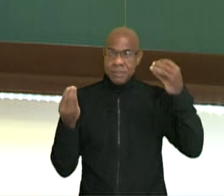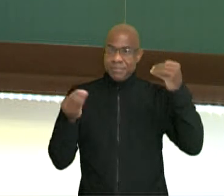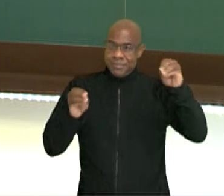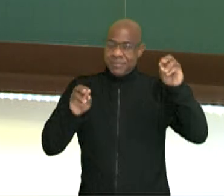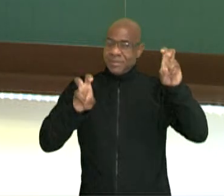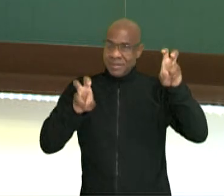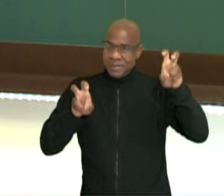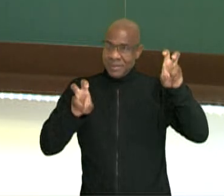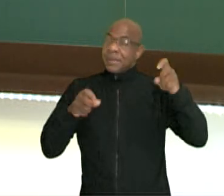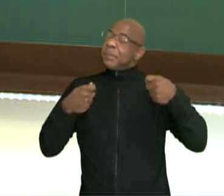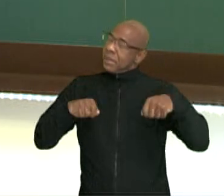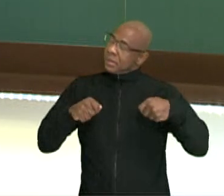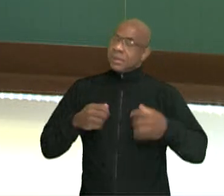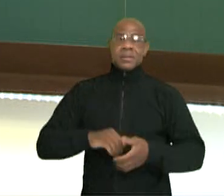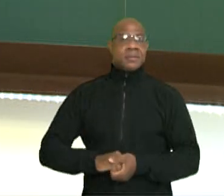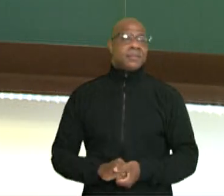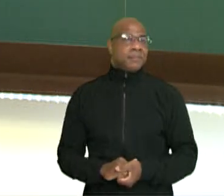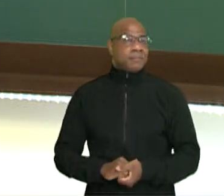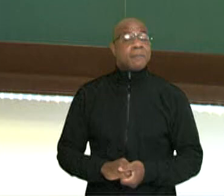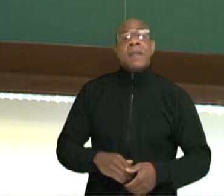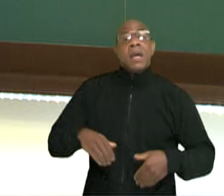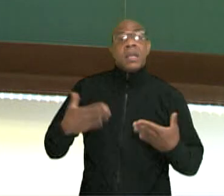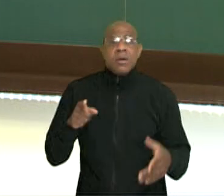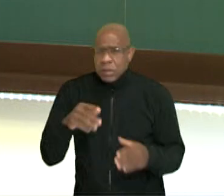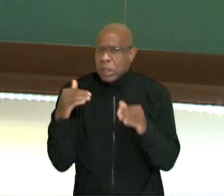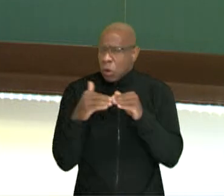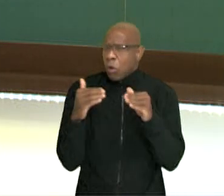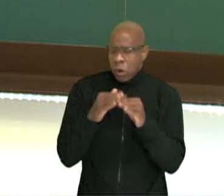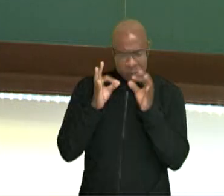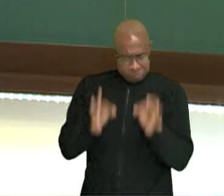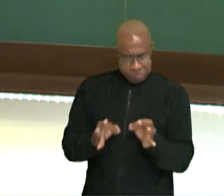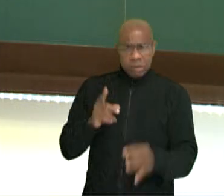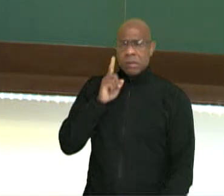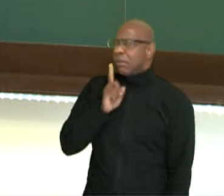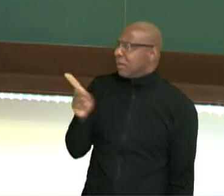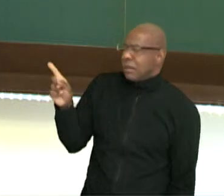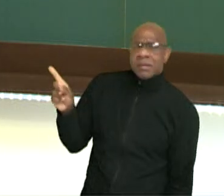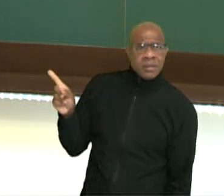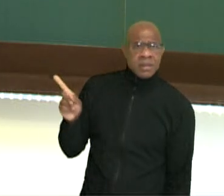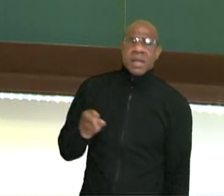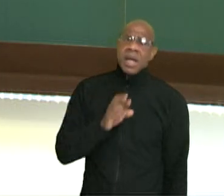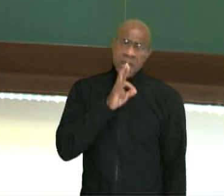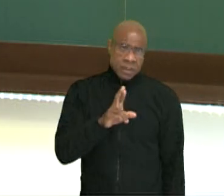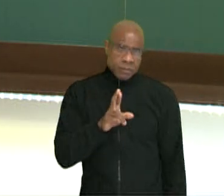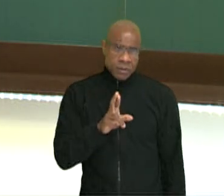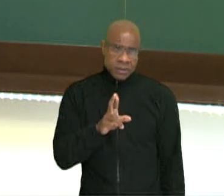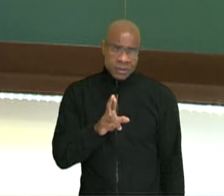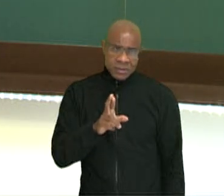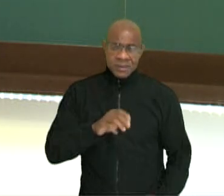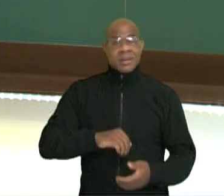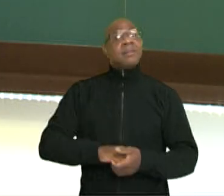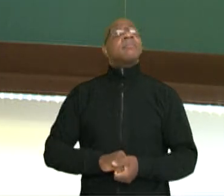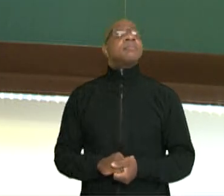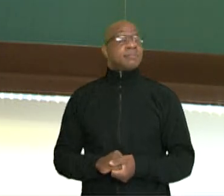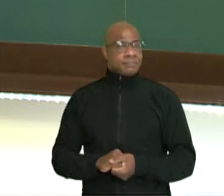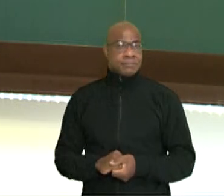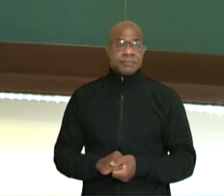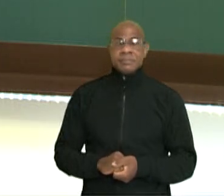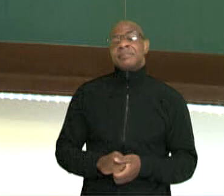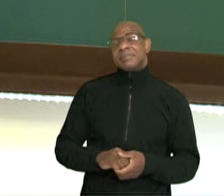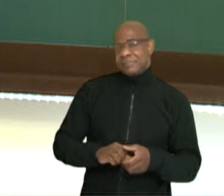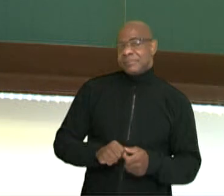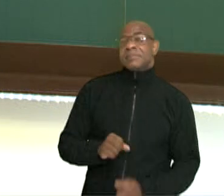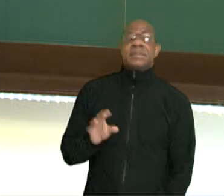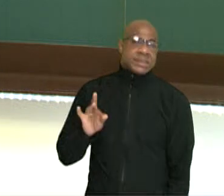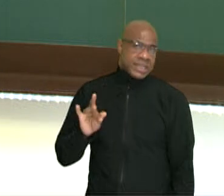eu coloco entre aspas. Você concorda com essa afirmação? Responda só para mim. Ah, claro, você